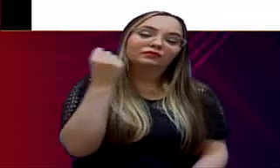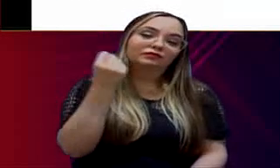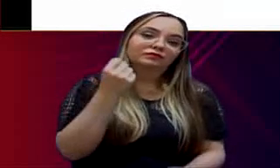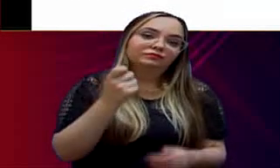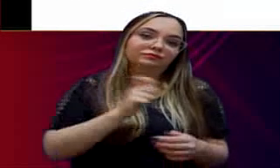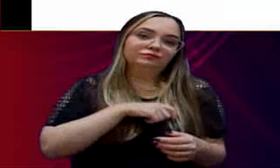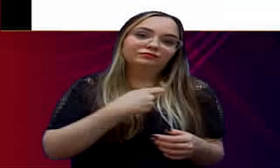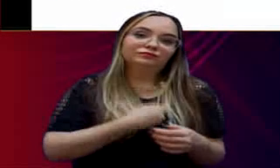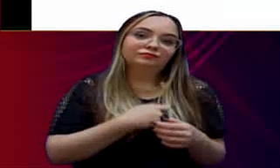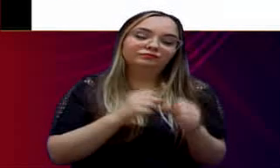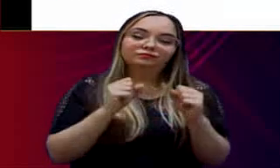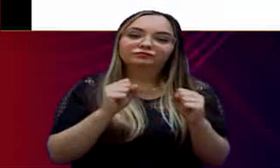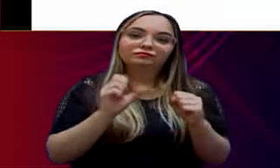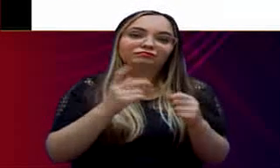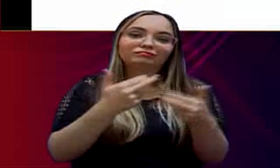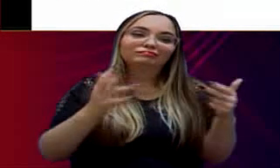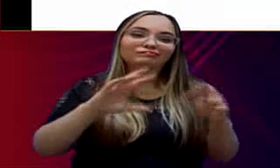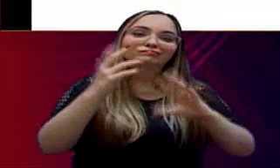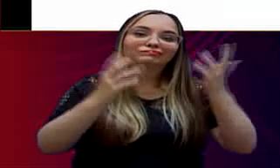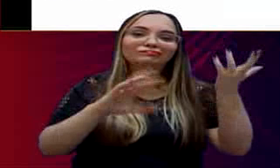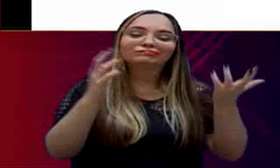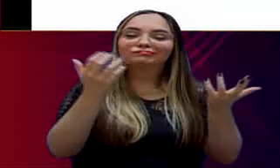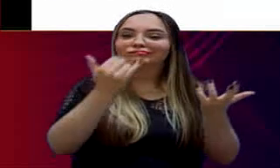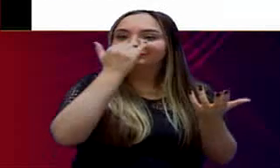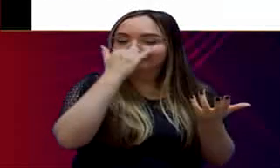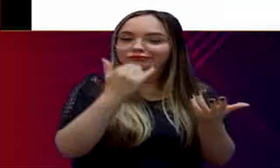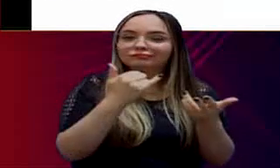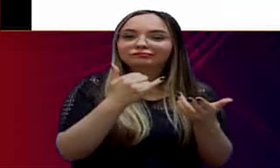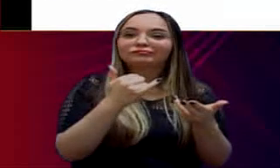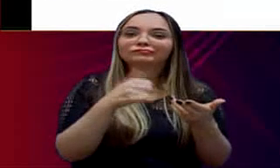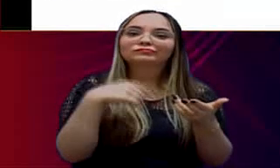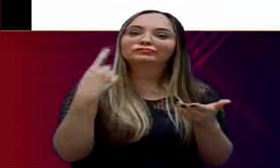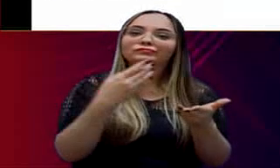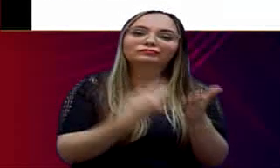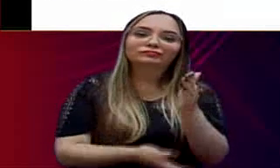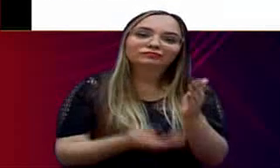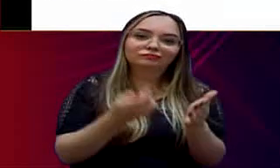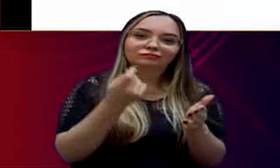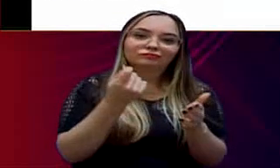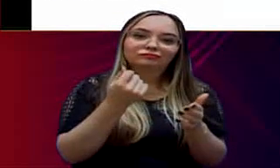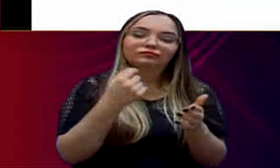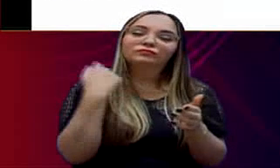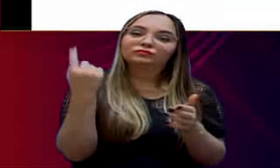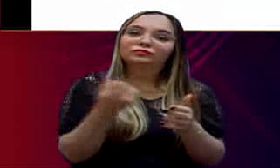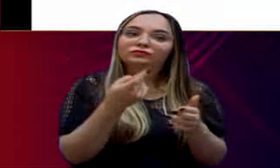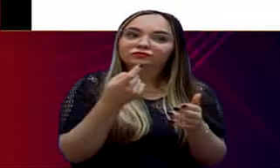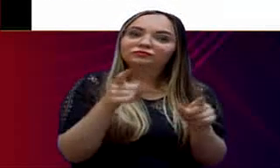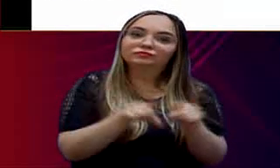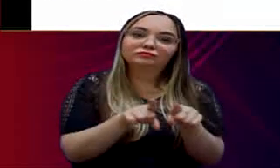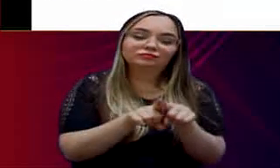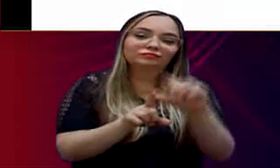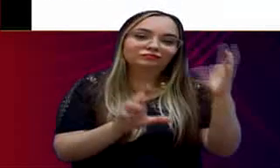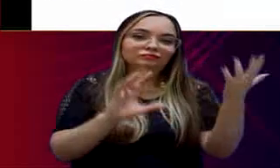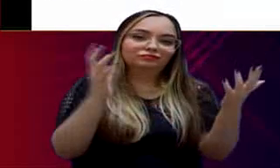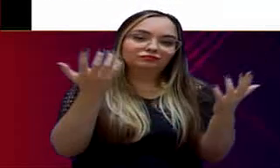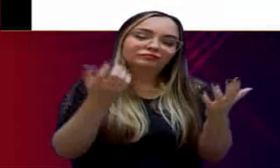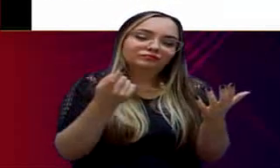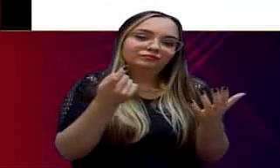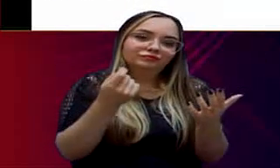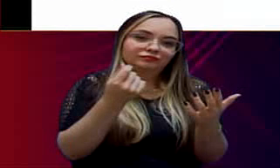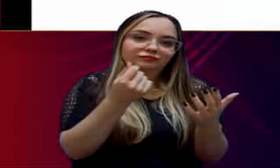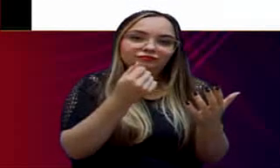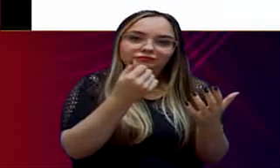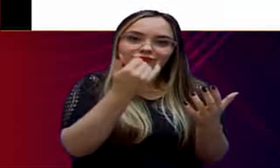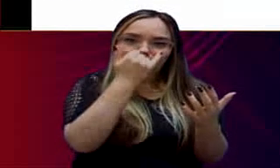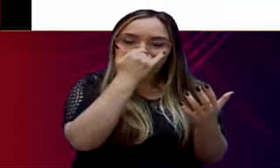riscos que poderão influenciar negativamente nas previsões e as medidas para combater a redução de Tais riscos a reserva de